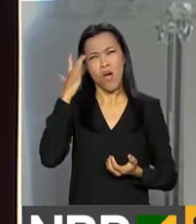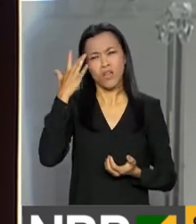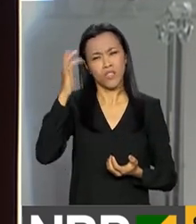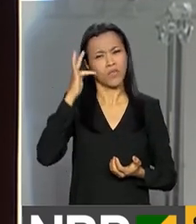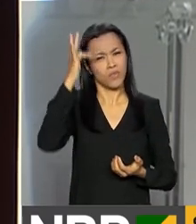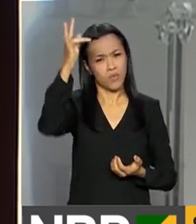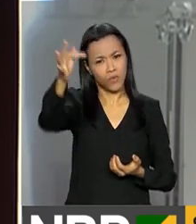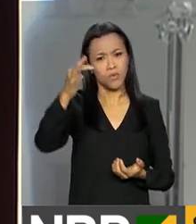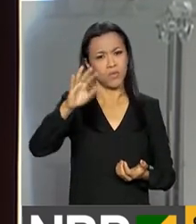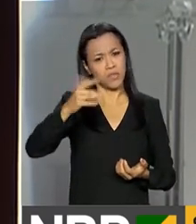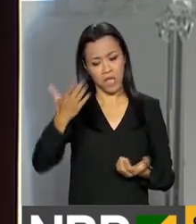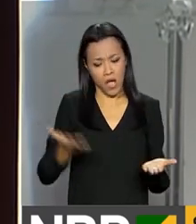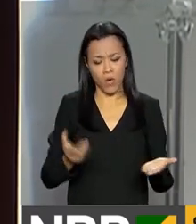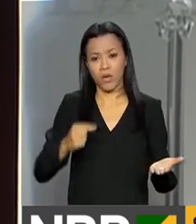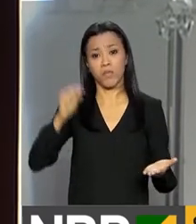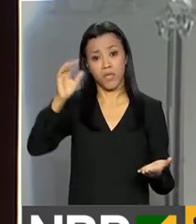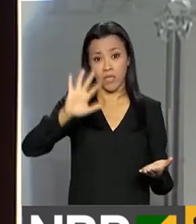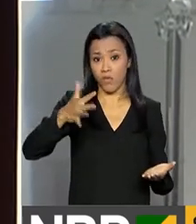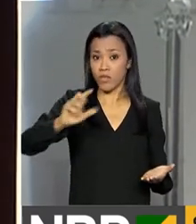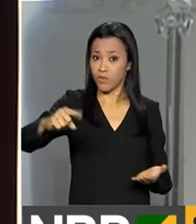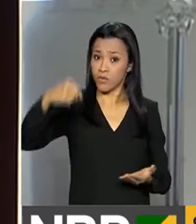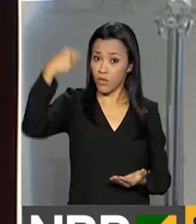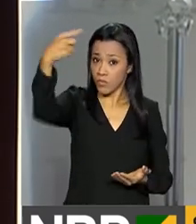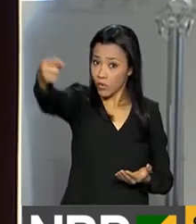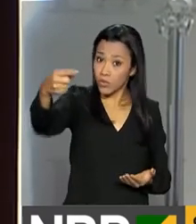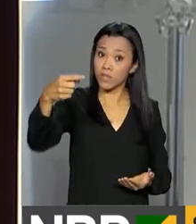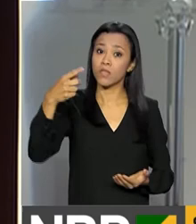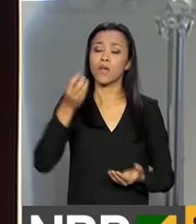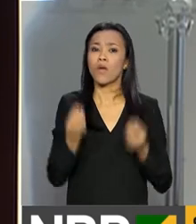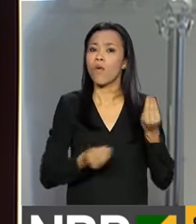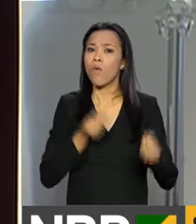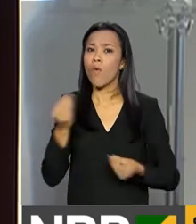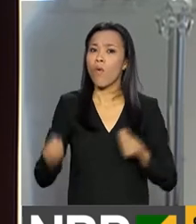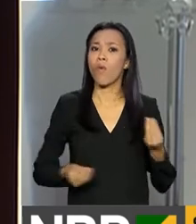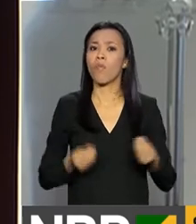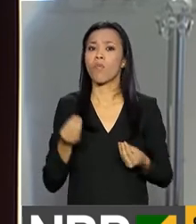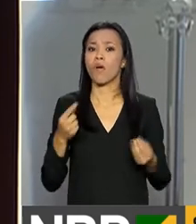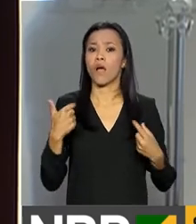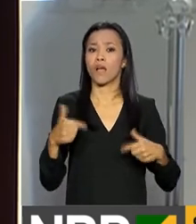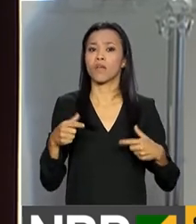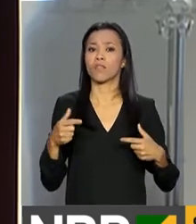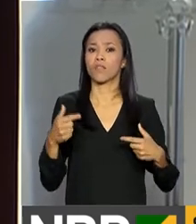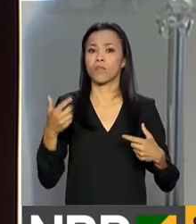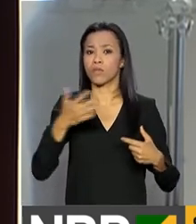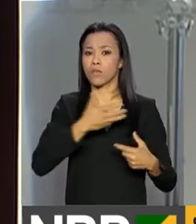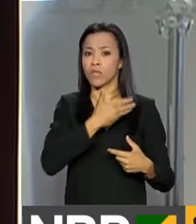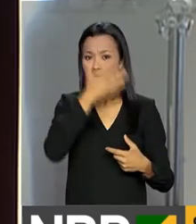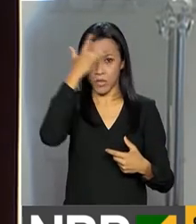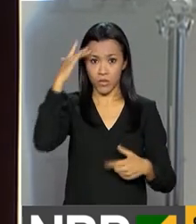segundo momento, discutir a estabilidade do emprego do servidor público. Porque